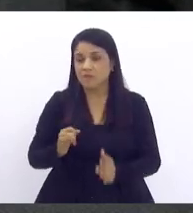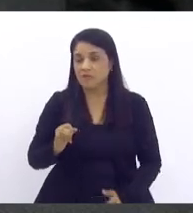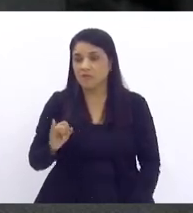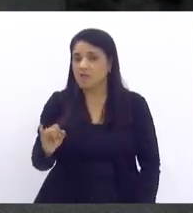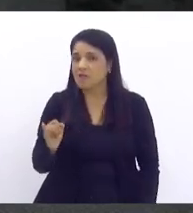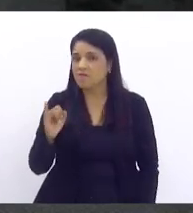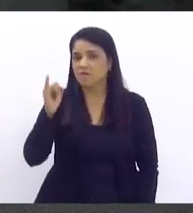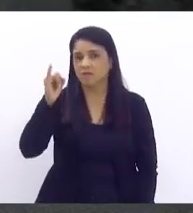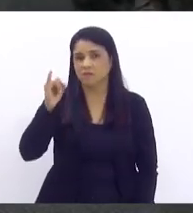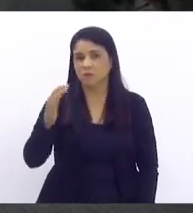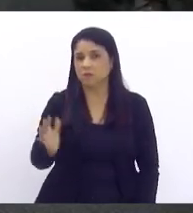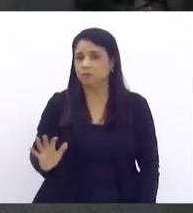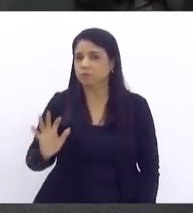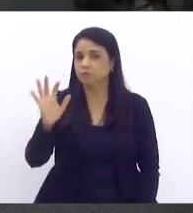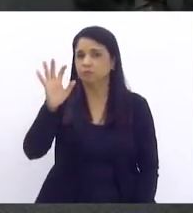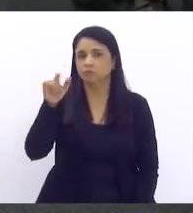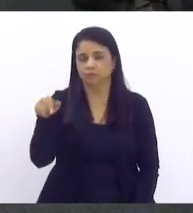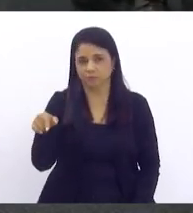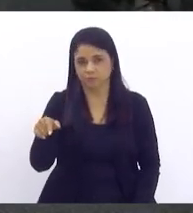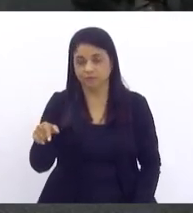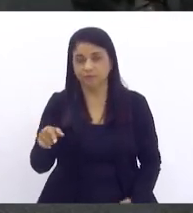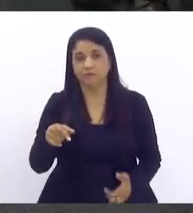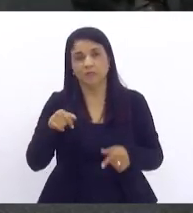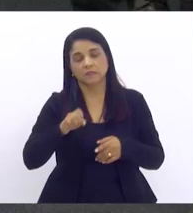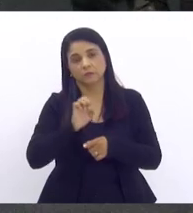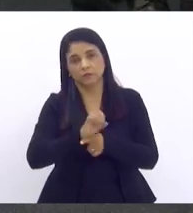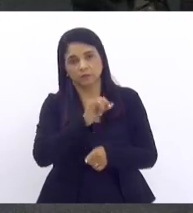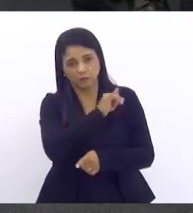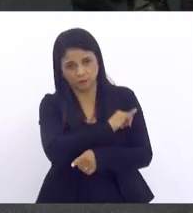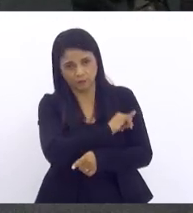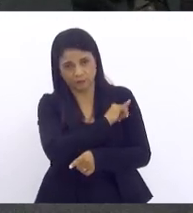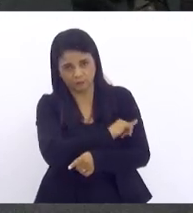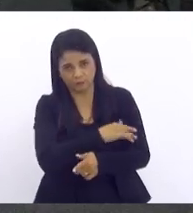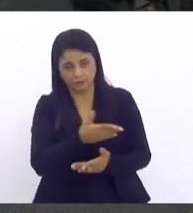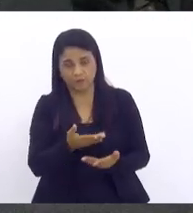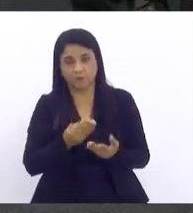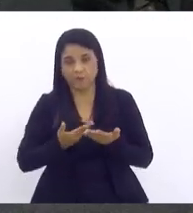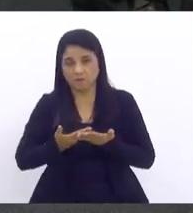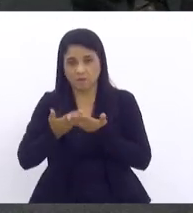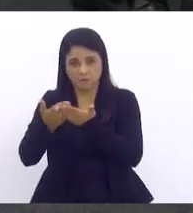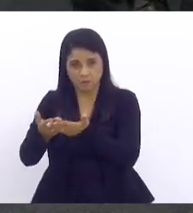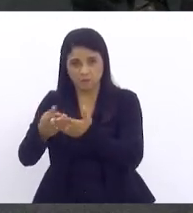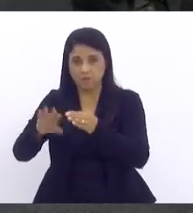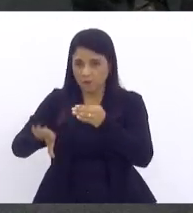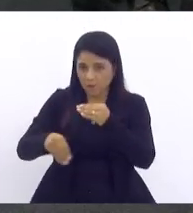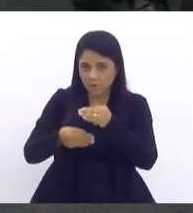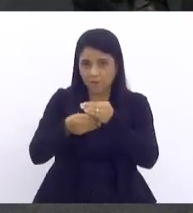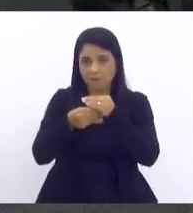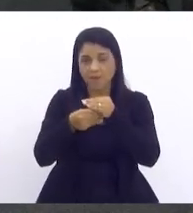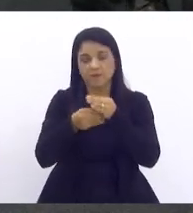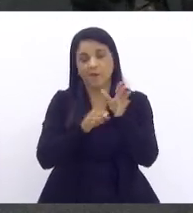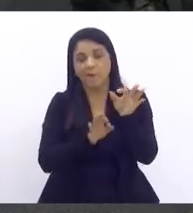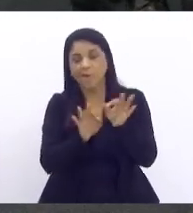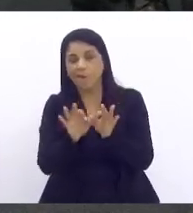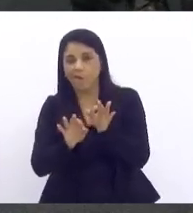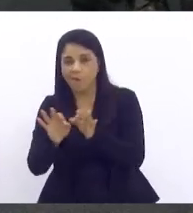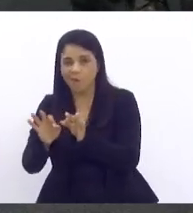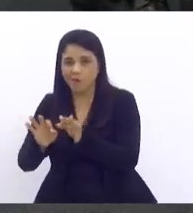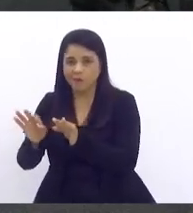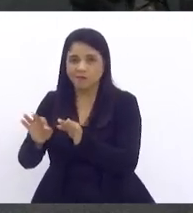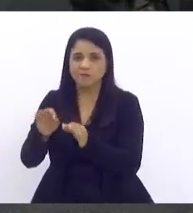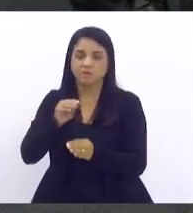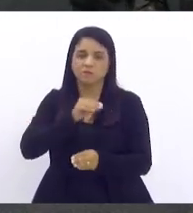salários praticados aqui no âmbito do Estado do Rio de Janeiro. E também pedindo, nós já encaminhamos por emenda, a reorganização das